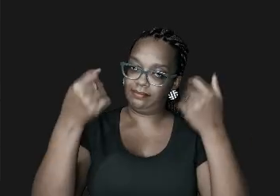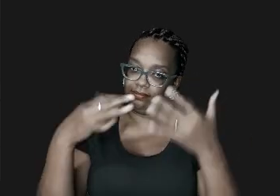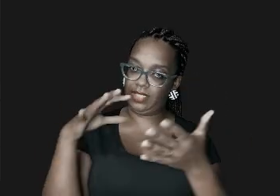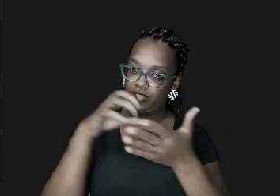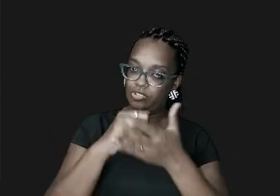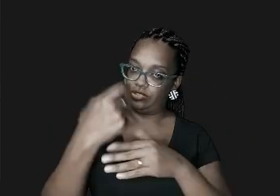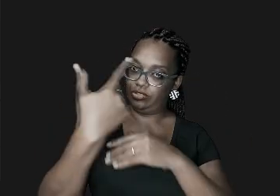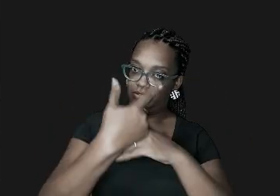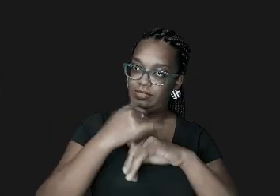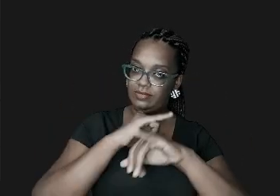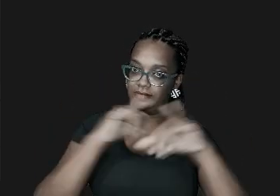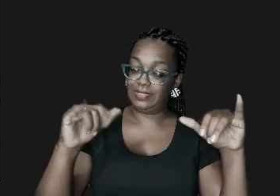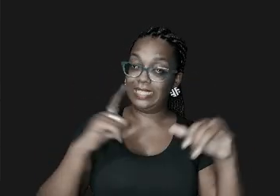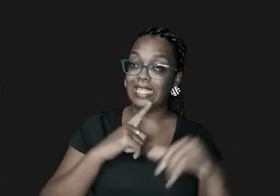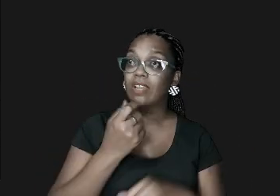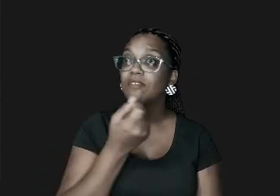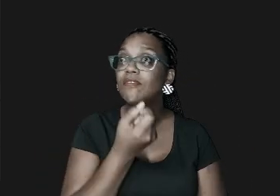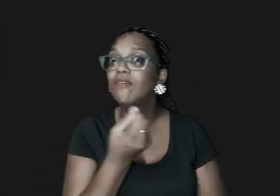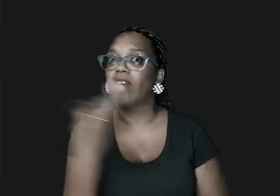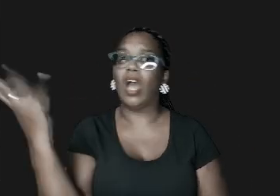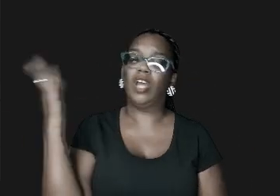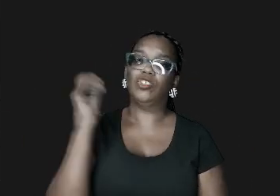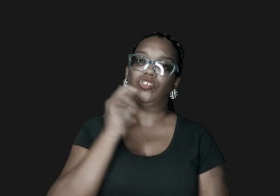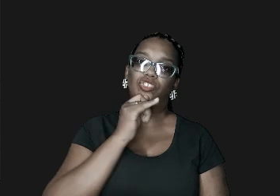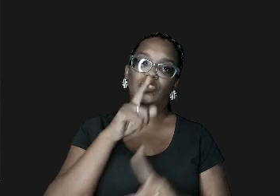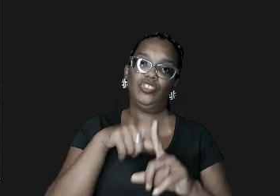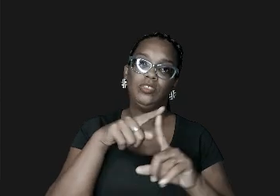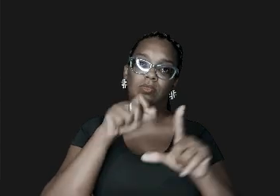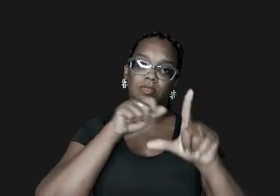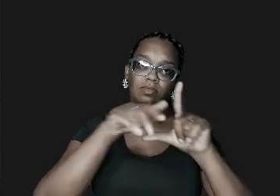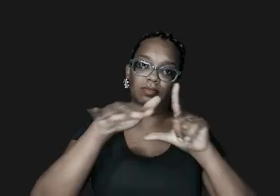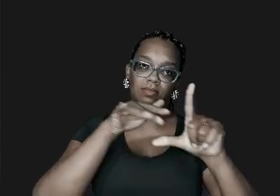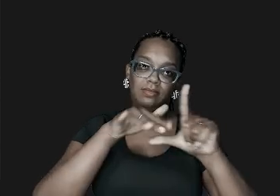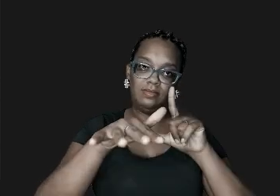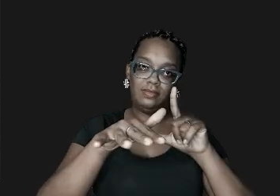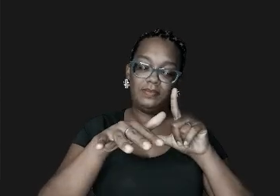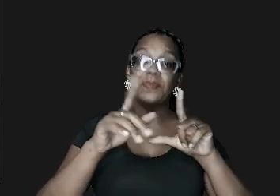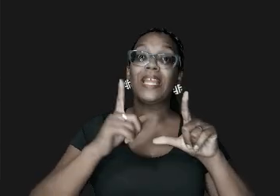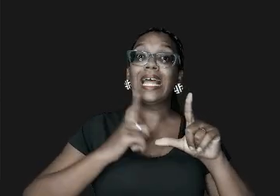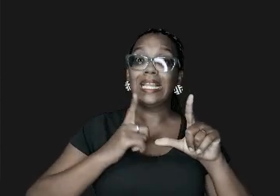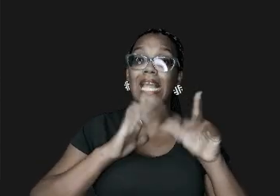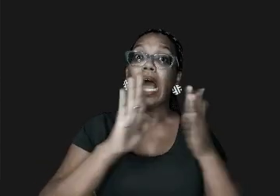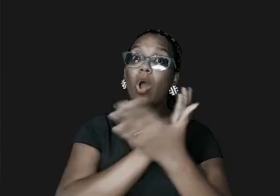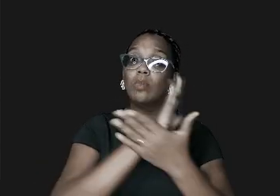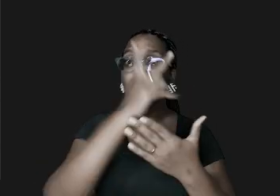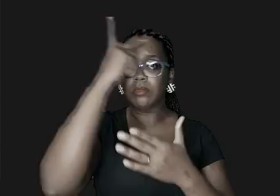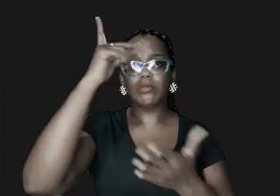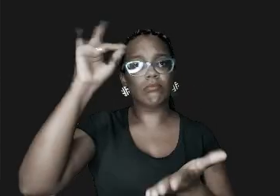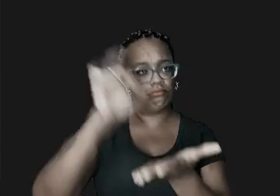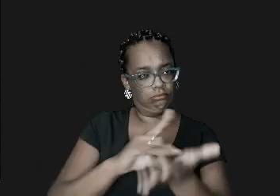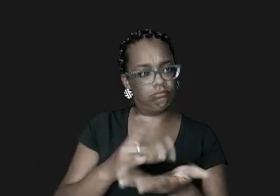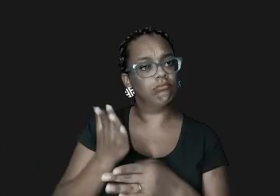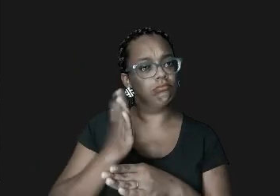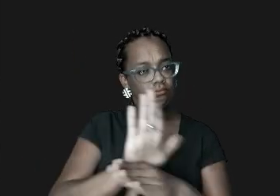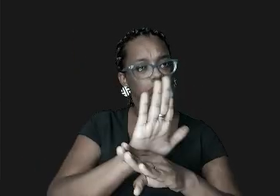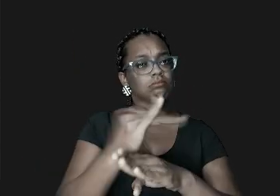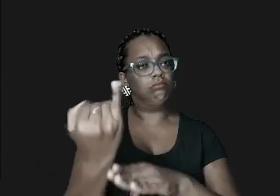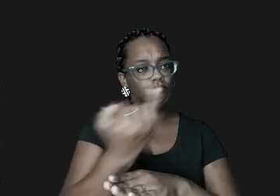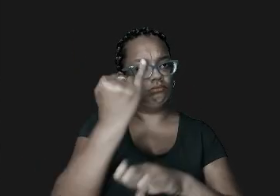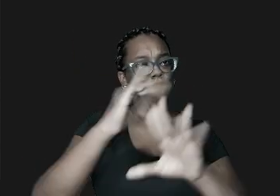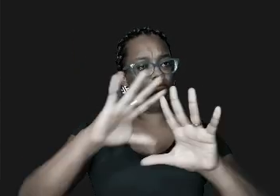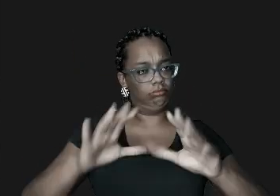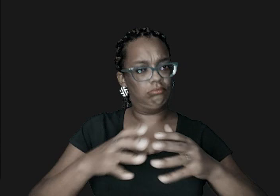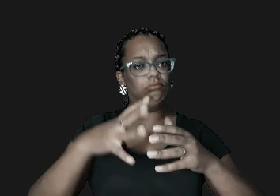e aqui Vale Fazer o registro né a gente tem vários tipos de influenciadores digitais E aí tem